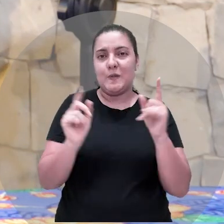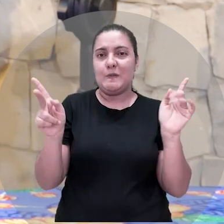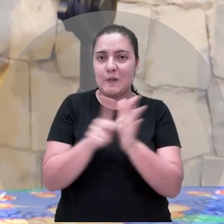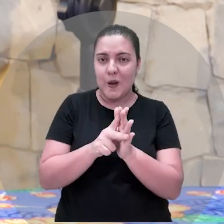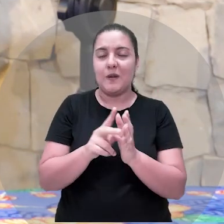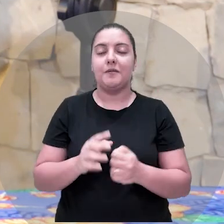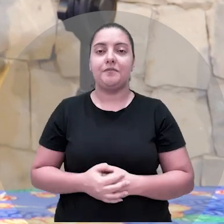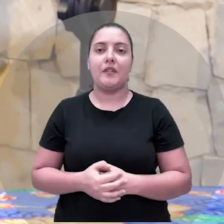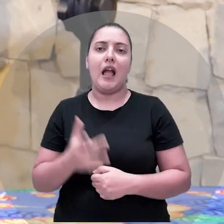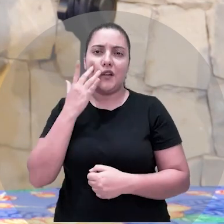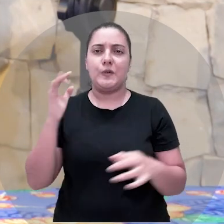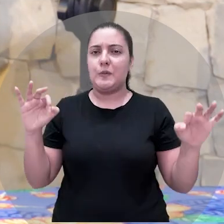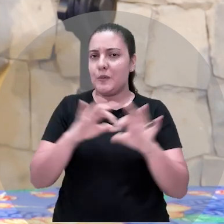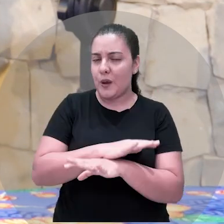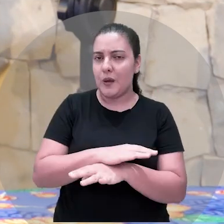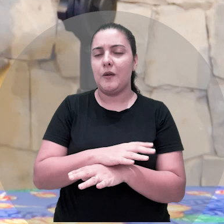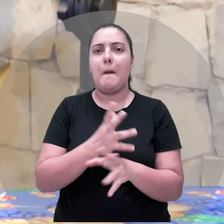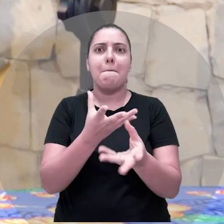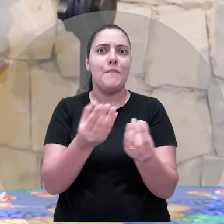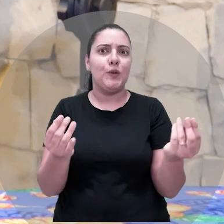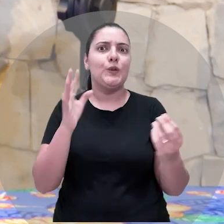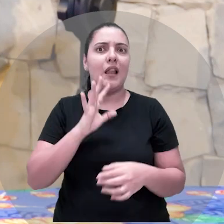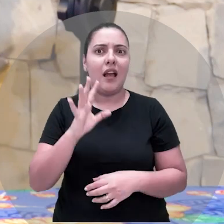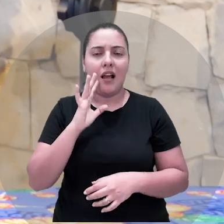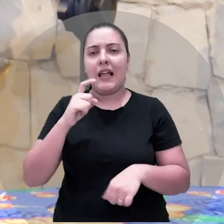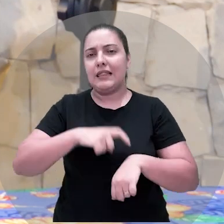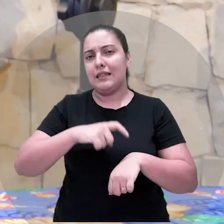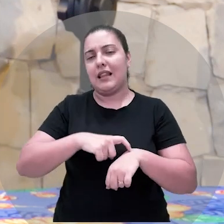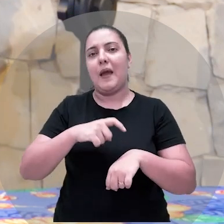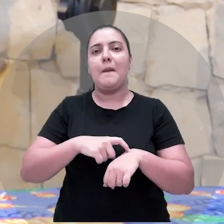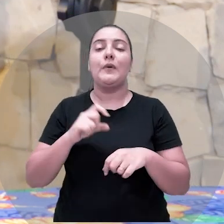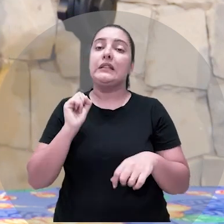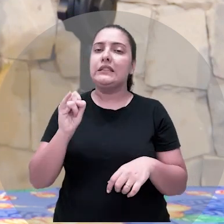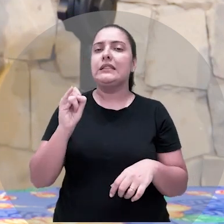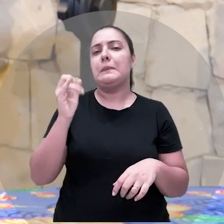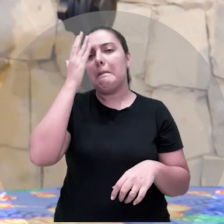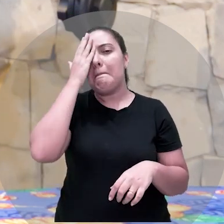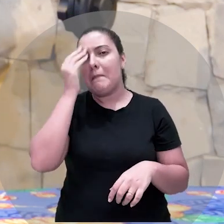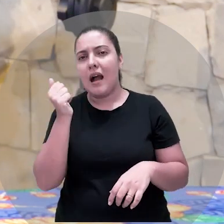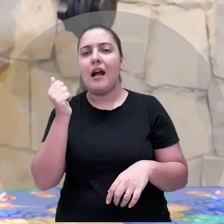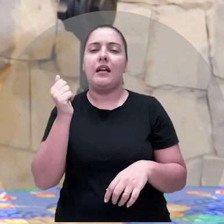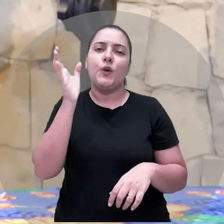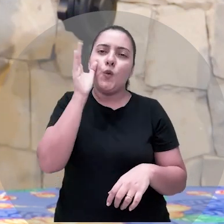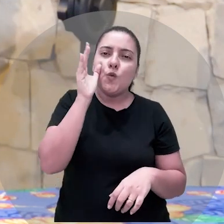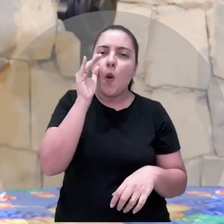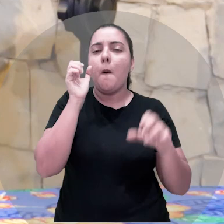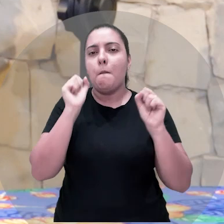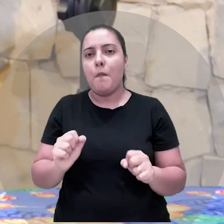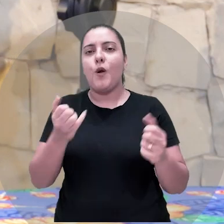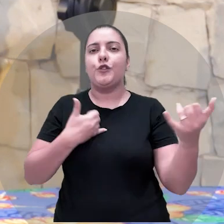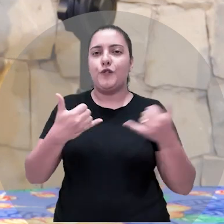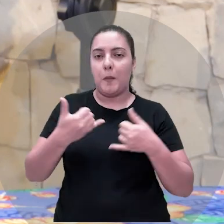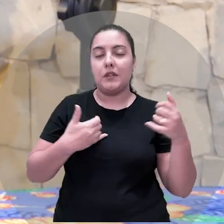tem vários lugares que a gente pode estar se formando inclusive procurem vai ter o dia 2 de Abril né que é o dia mundial da conscientização